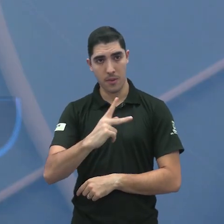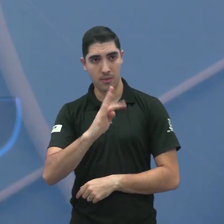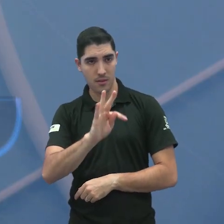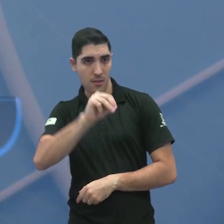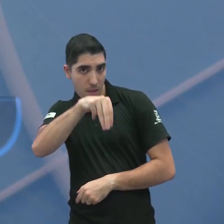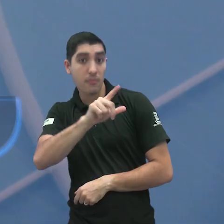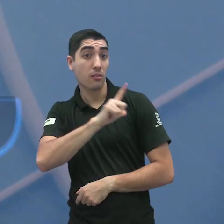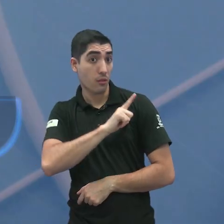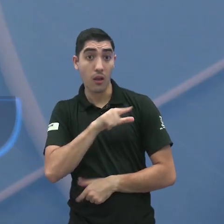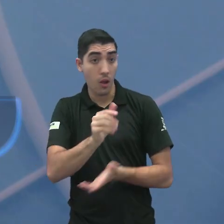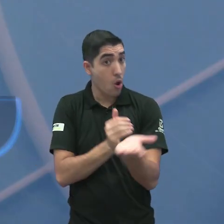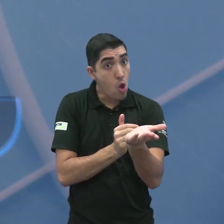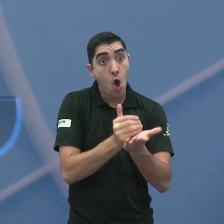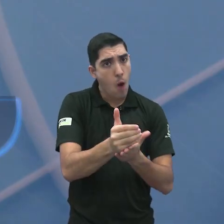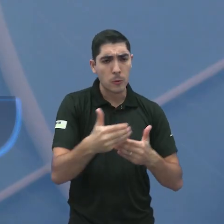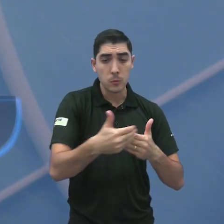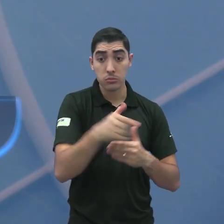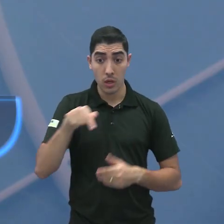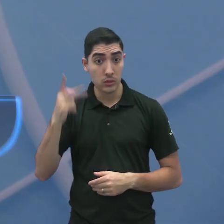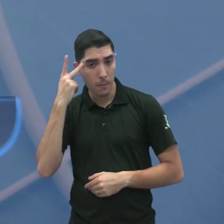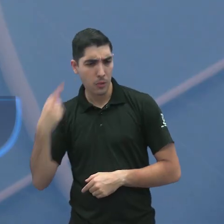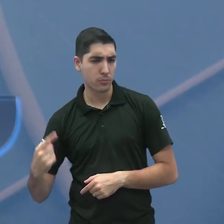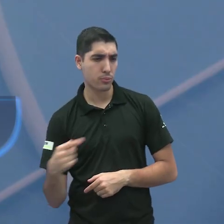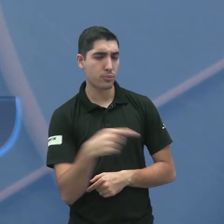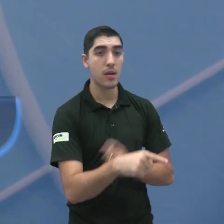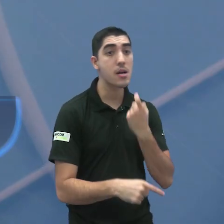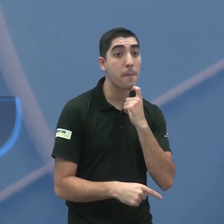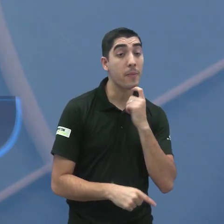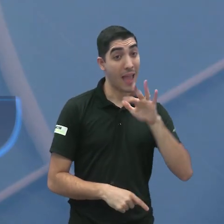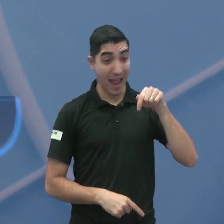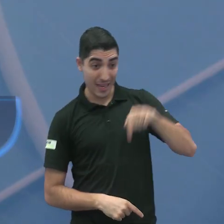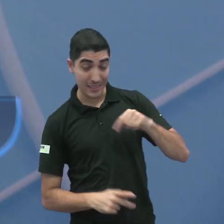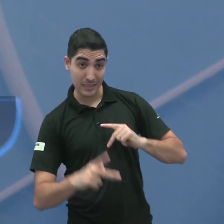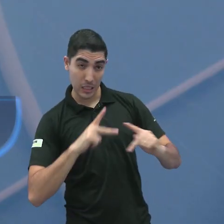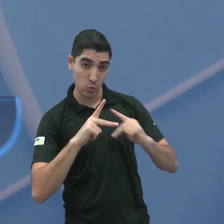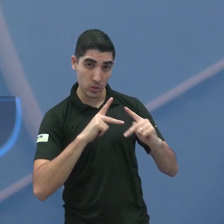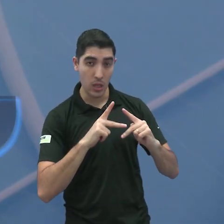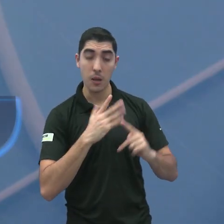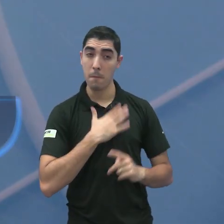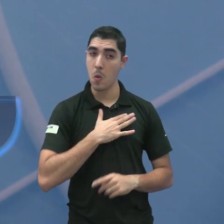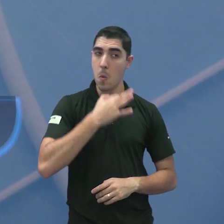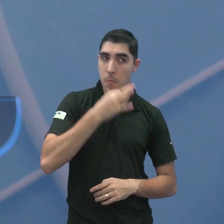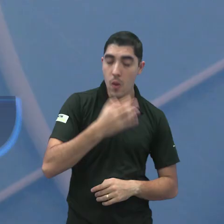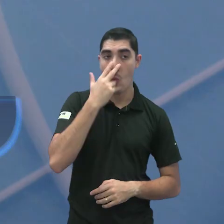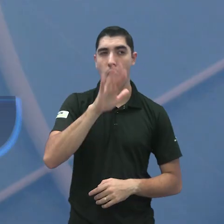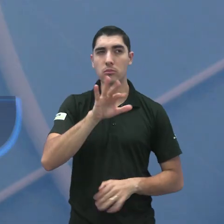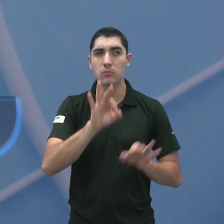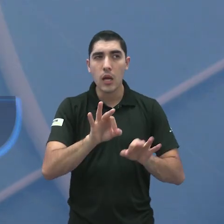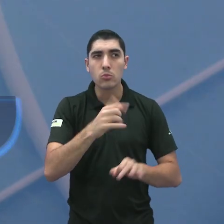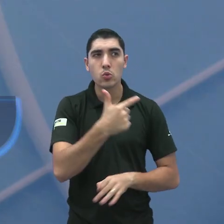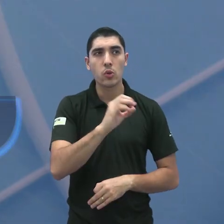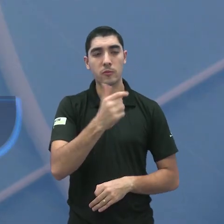o processo de extensão até Campinas. O de São José, eu acredito que seja em 2027, o